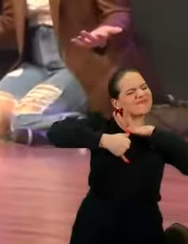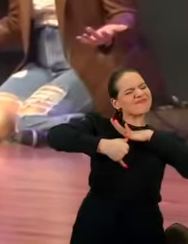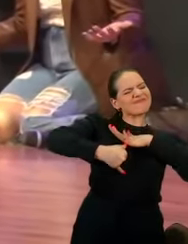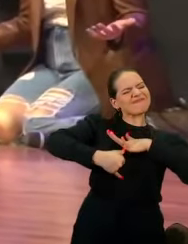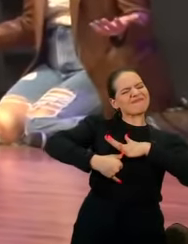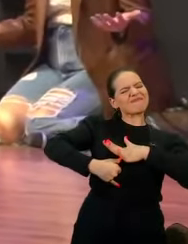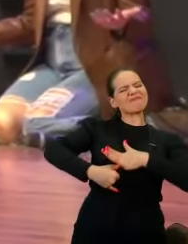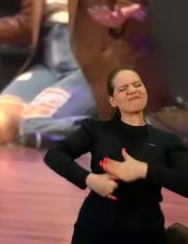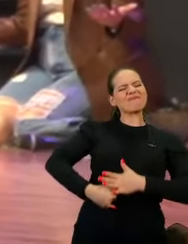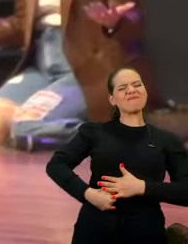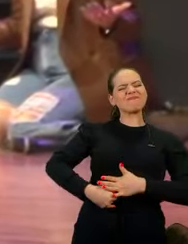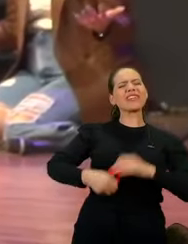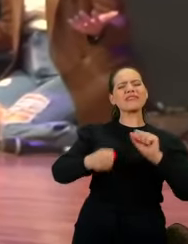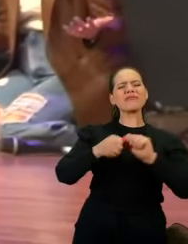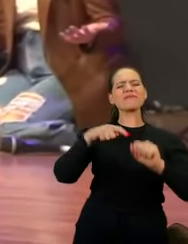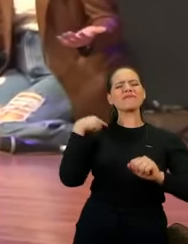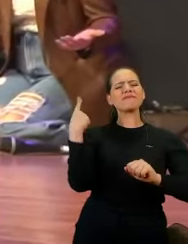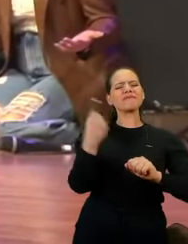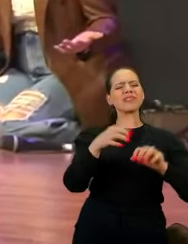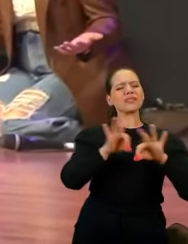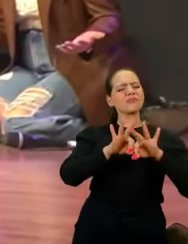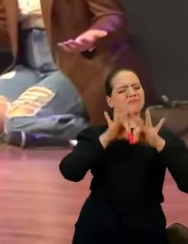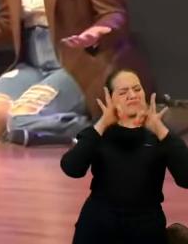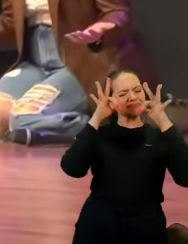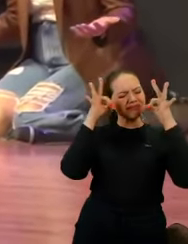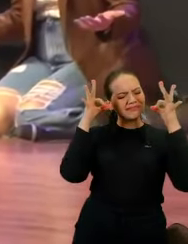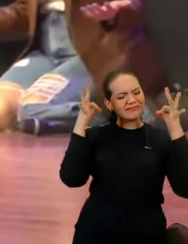Que toda altivez,